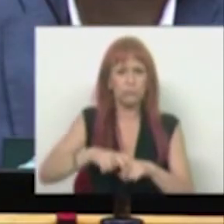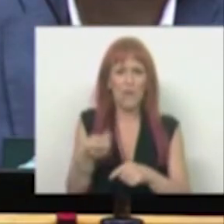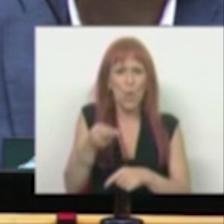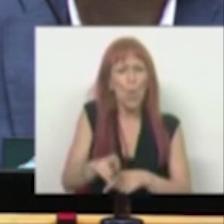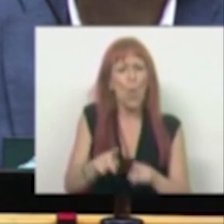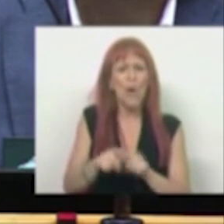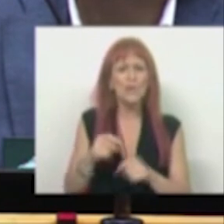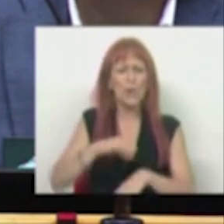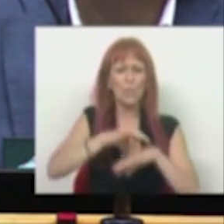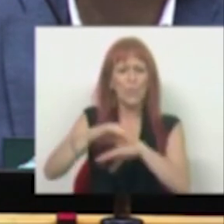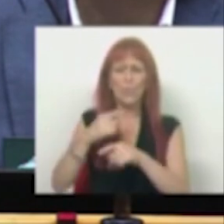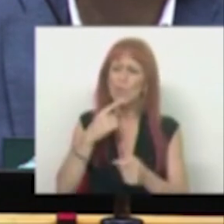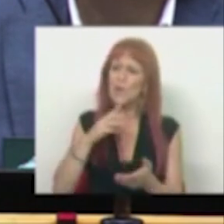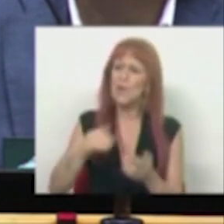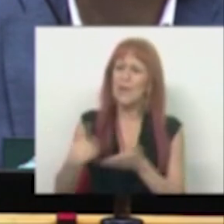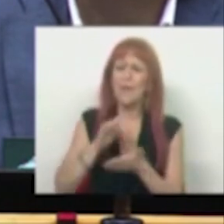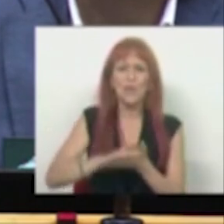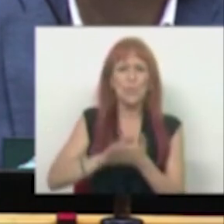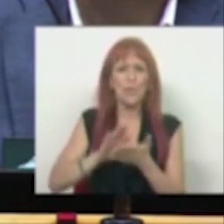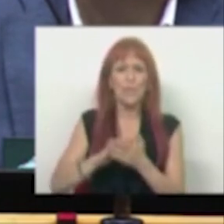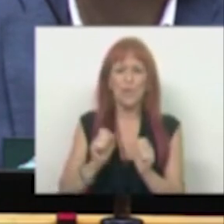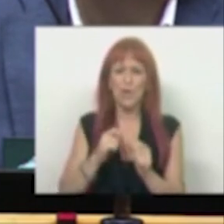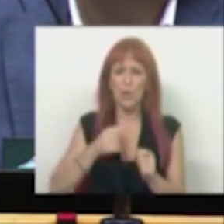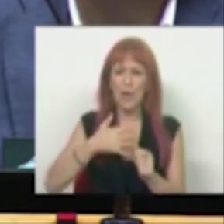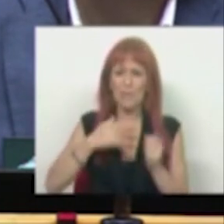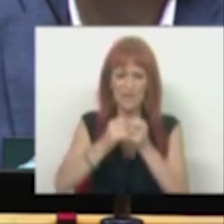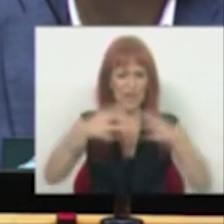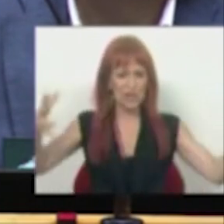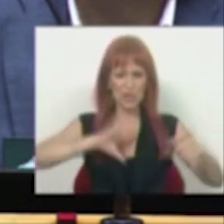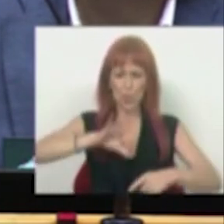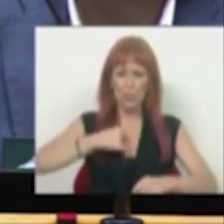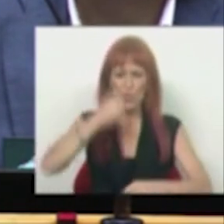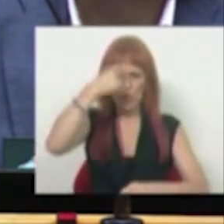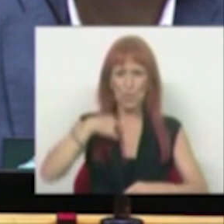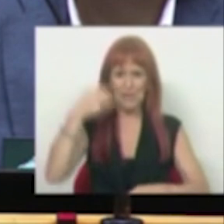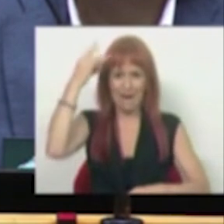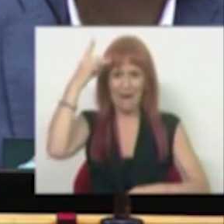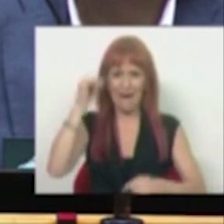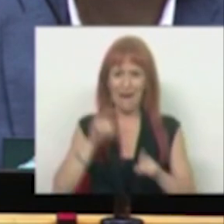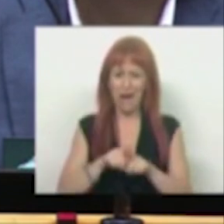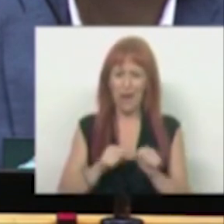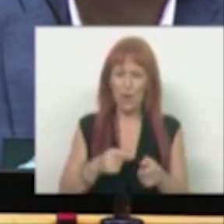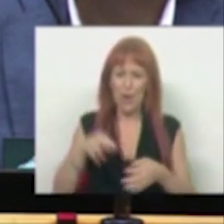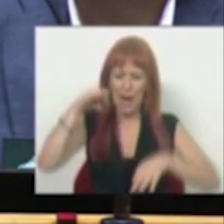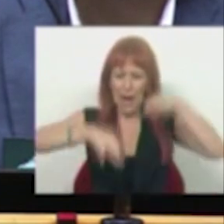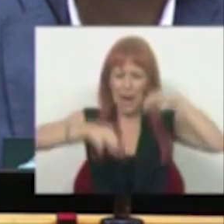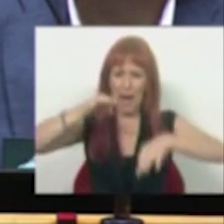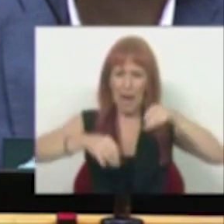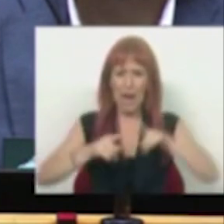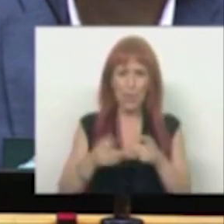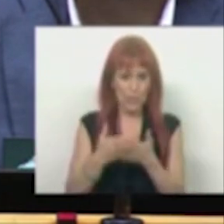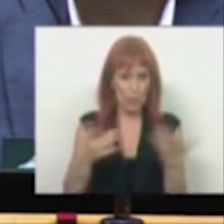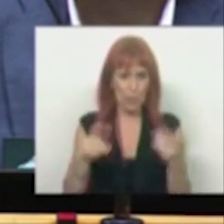que comprovam que o crescimento da empresa em todo o mundo é uma história de banditismo económico e manipulação.